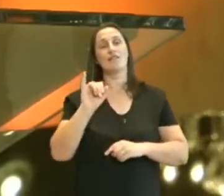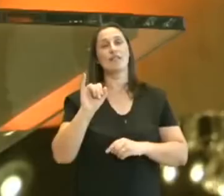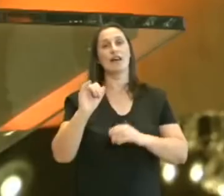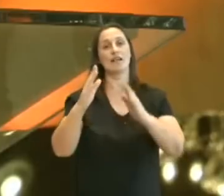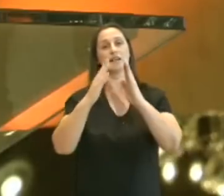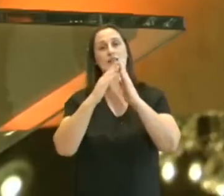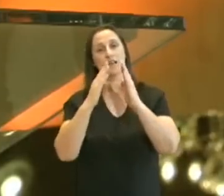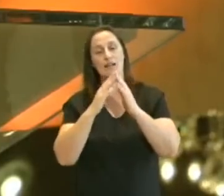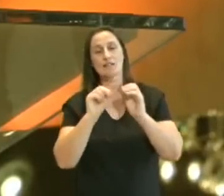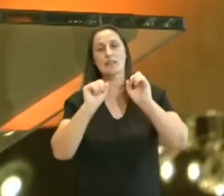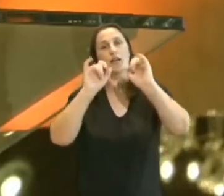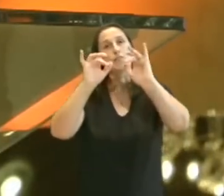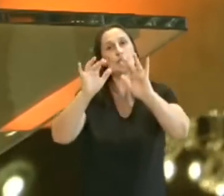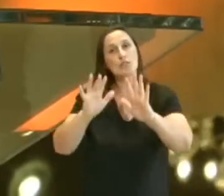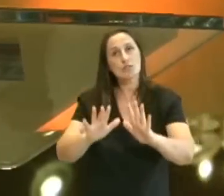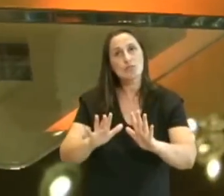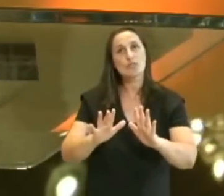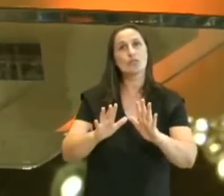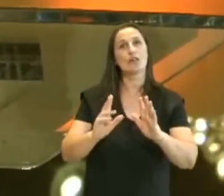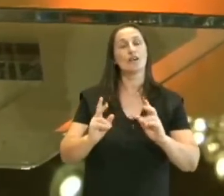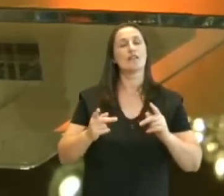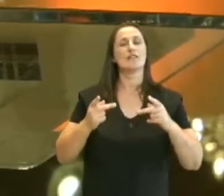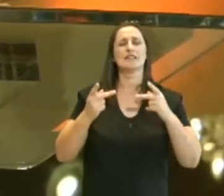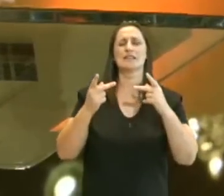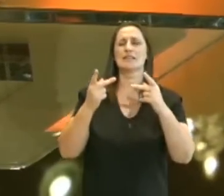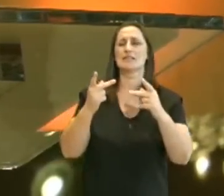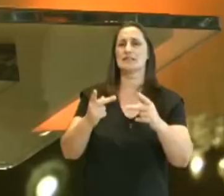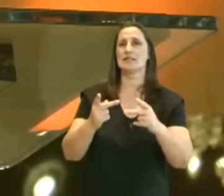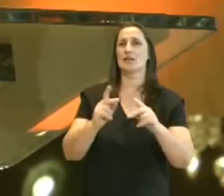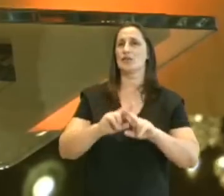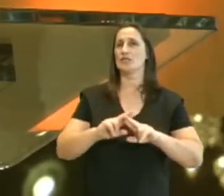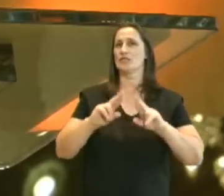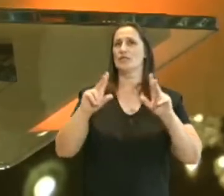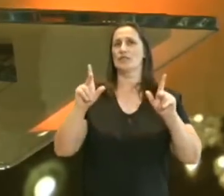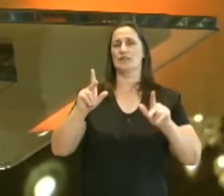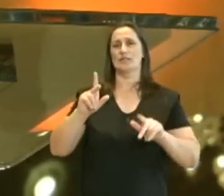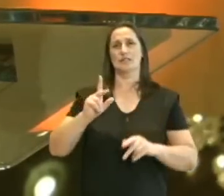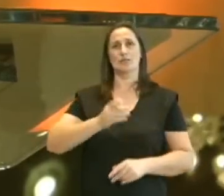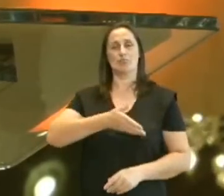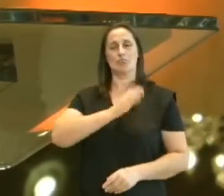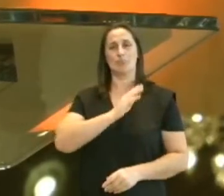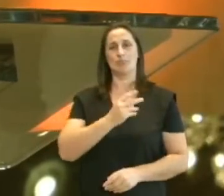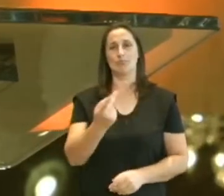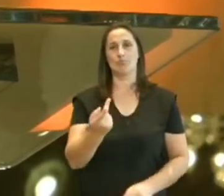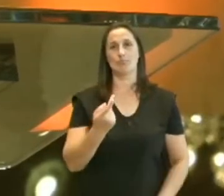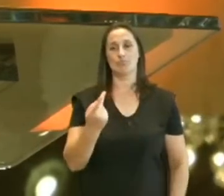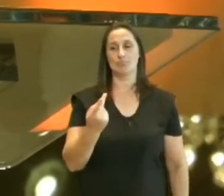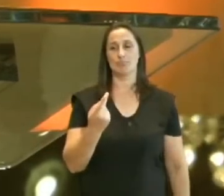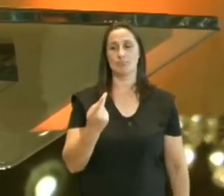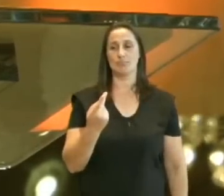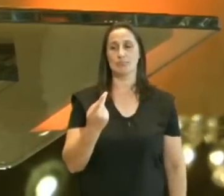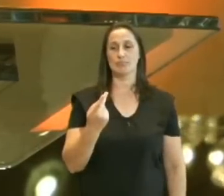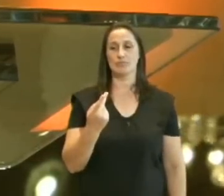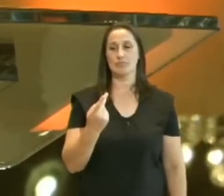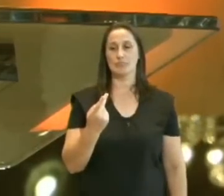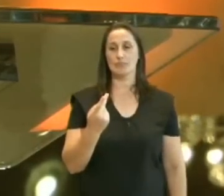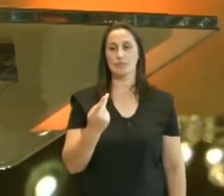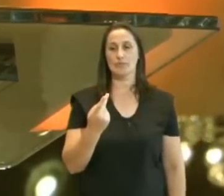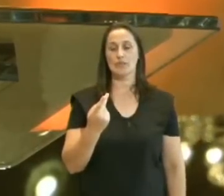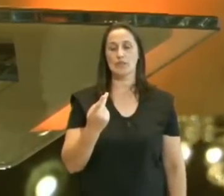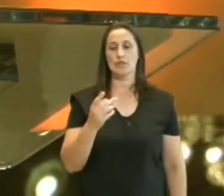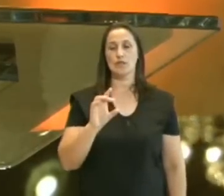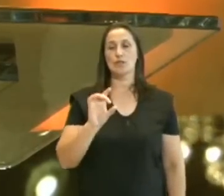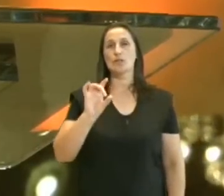abençoa, e aquela visitação faz toda a diferença. Não somente a